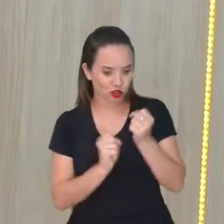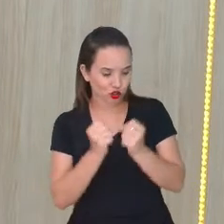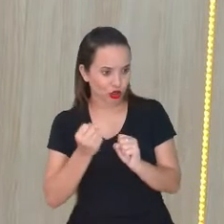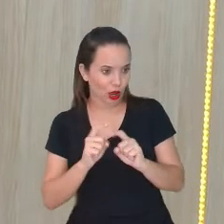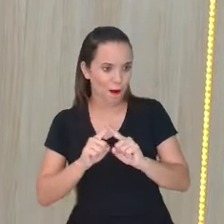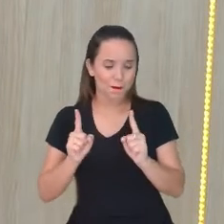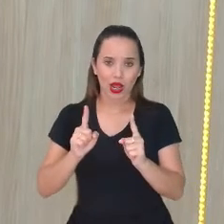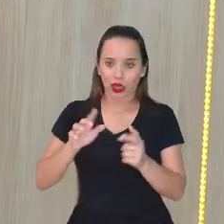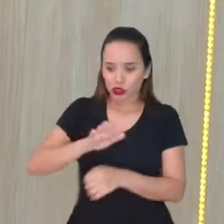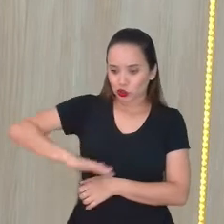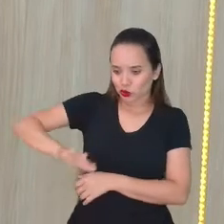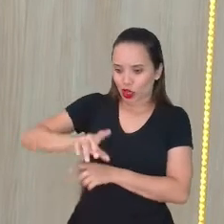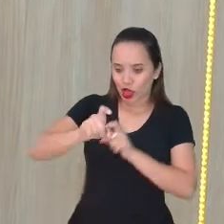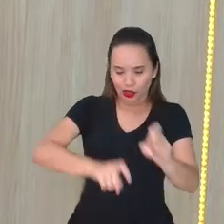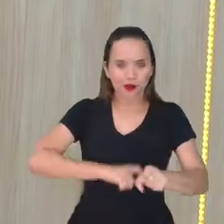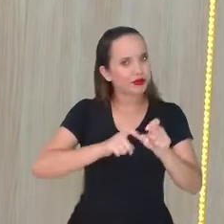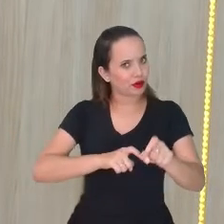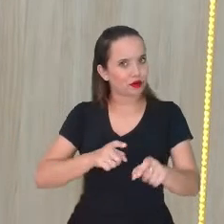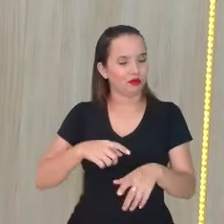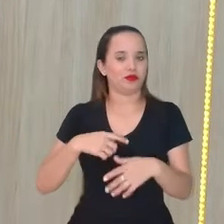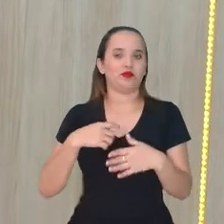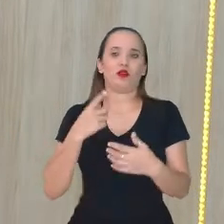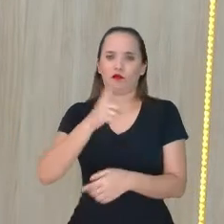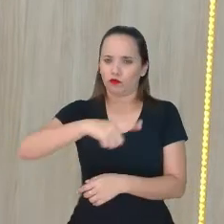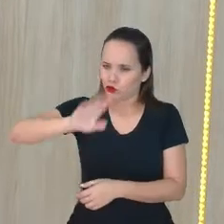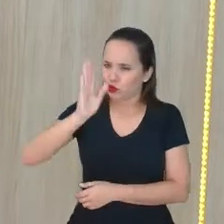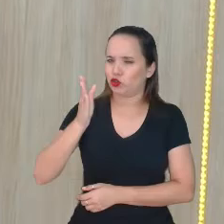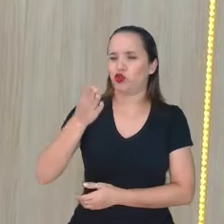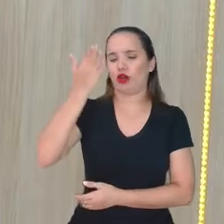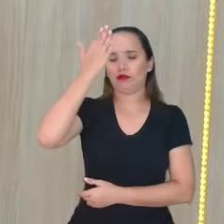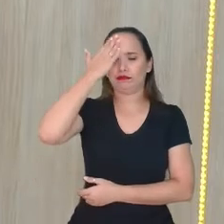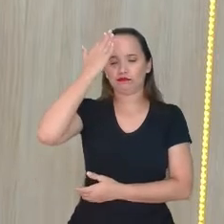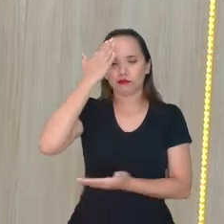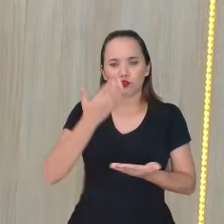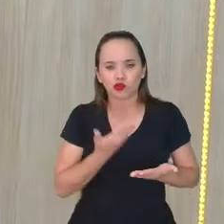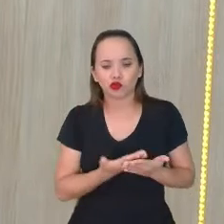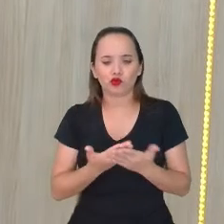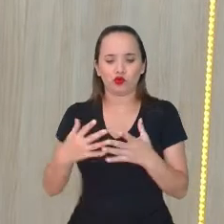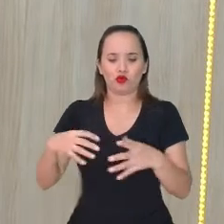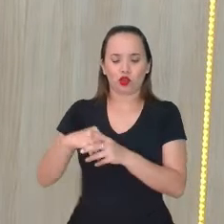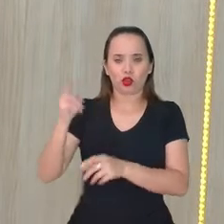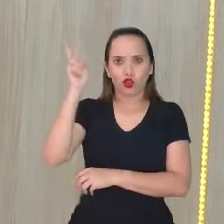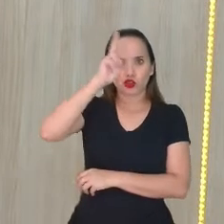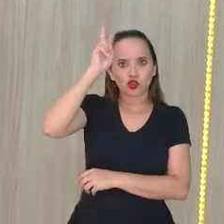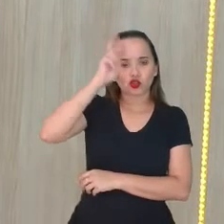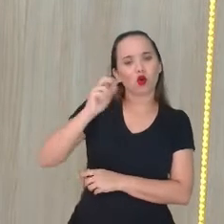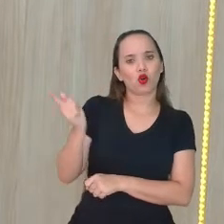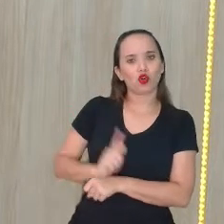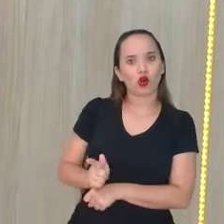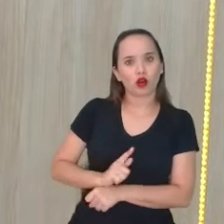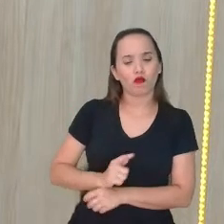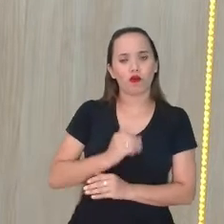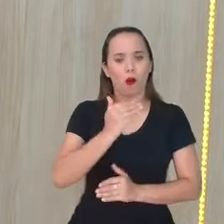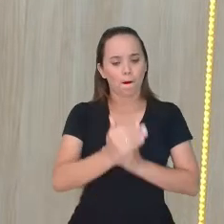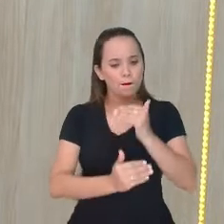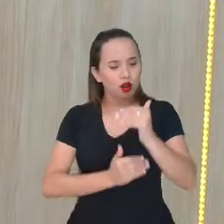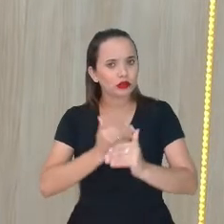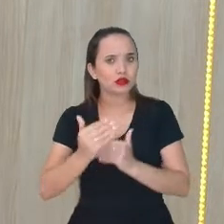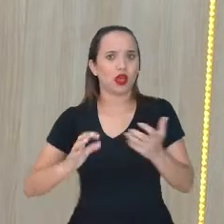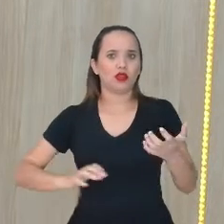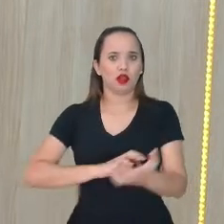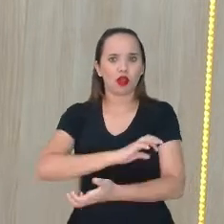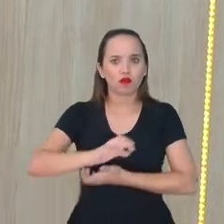Uhum. A gente fala muito, né, vocês estudam aí na história, na geografia, o processo da Revolução Industrial, né,